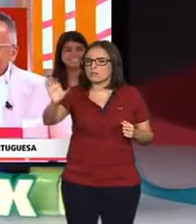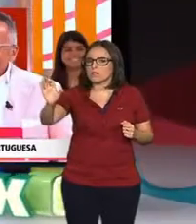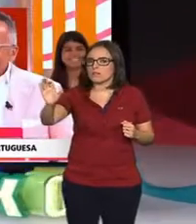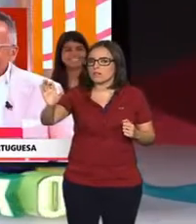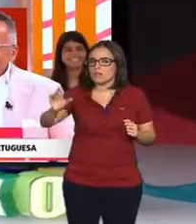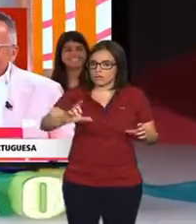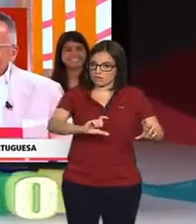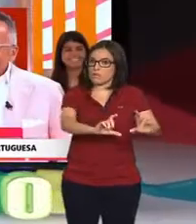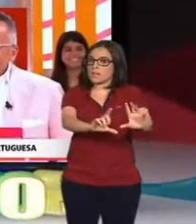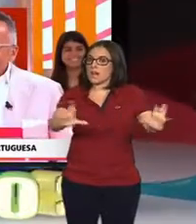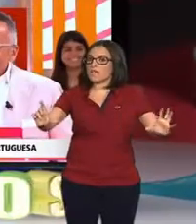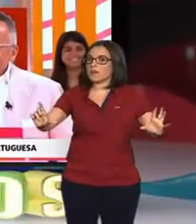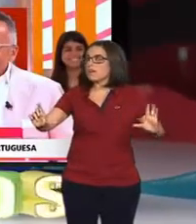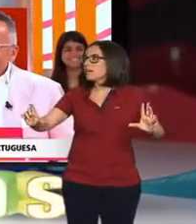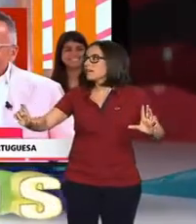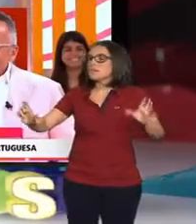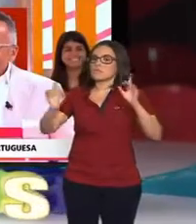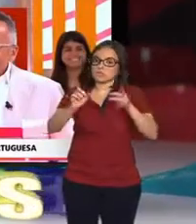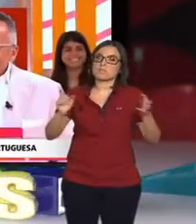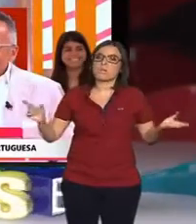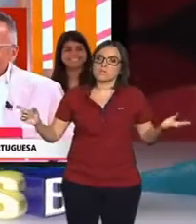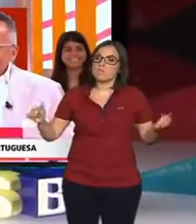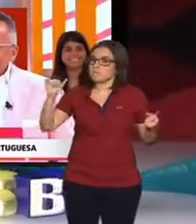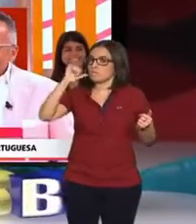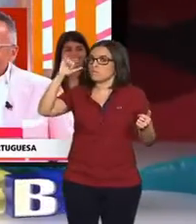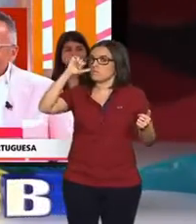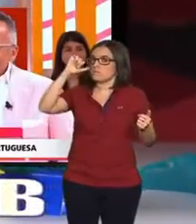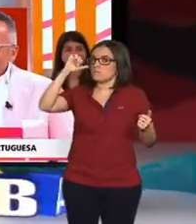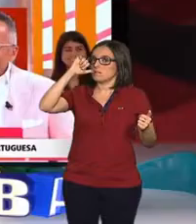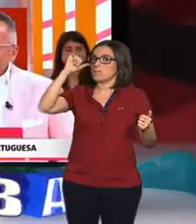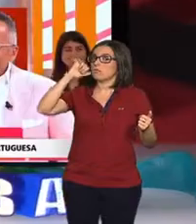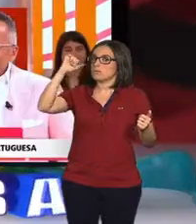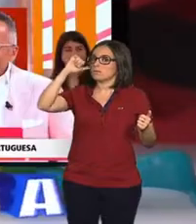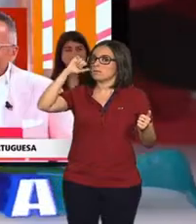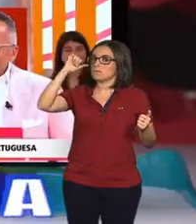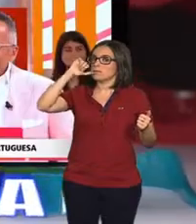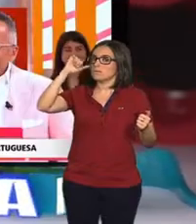2008 nós Não vimos a garrafa nós vimos mas o Jorge Palma finalmente